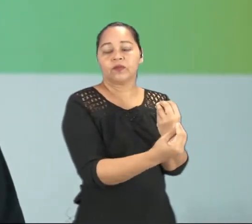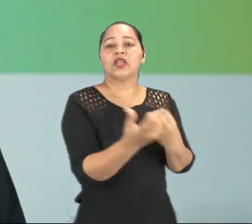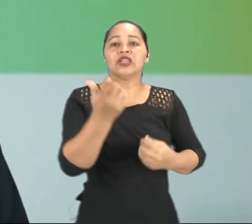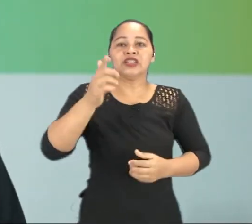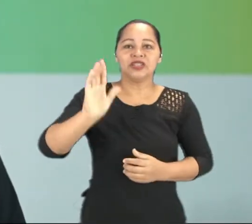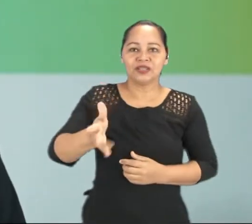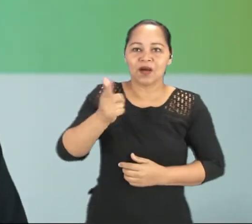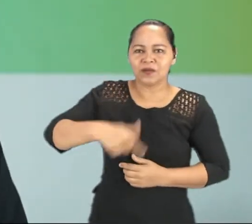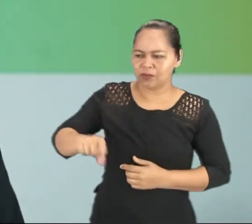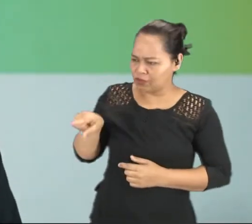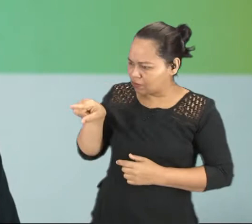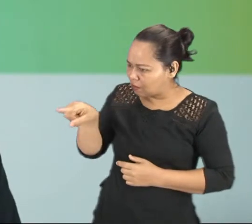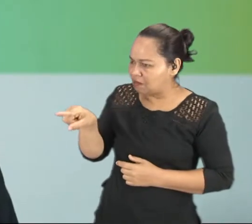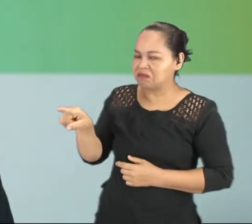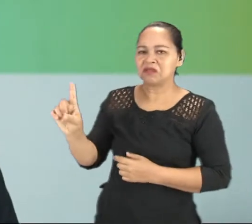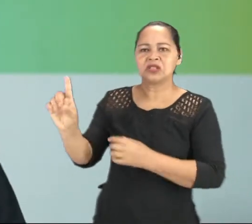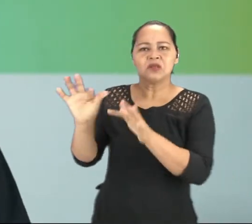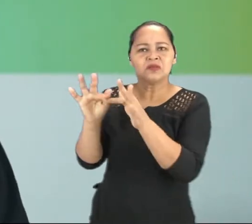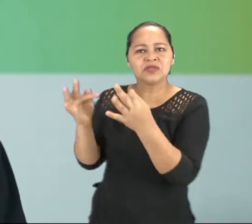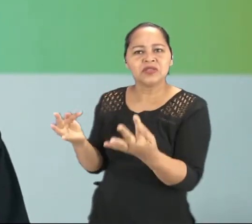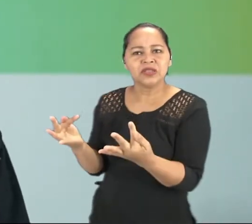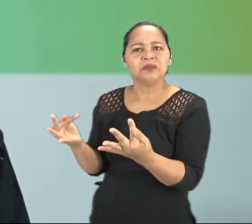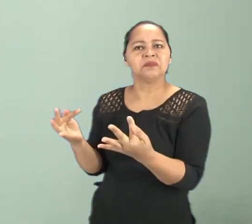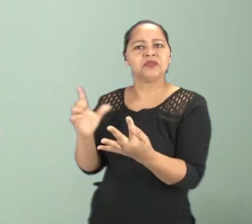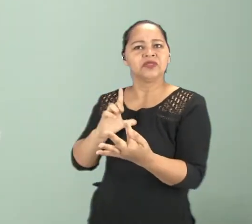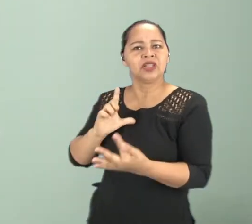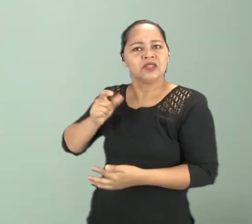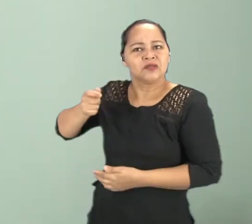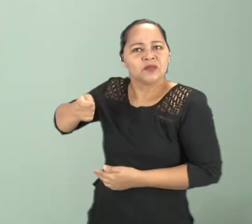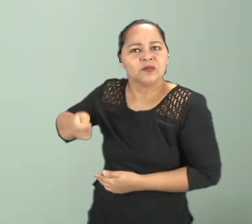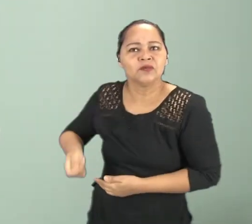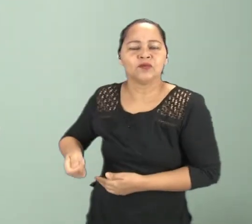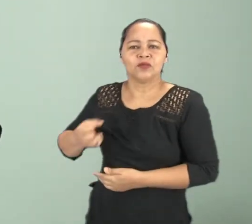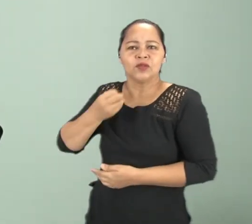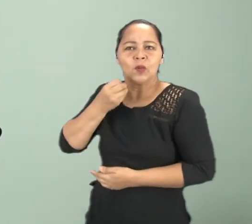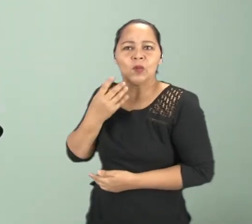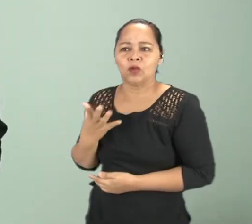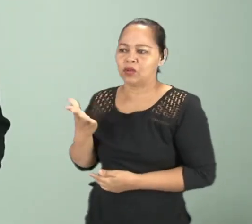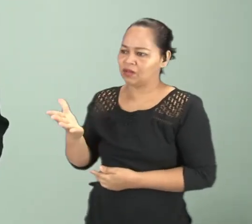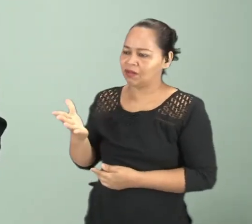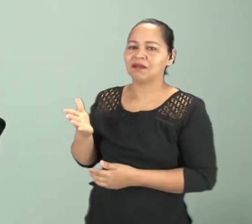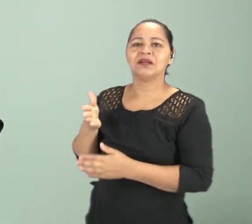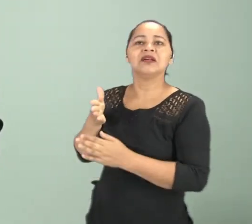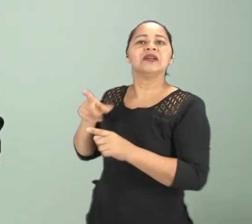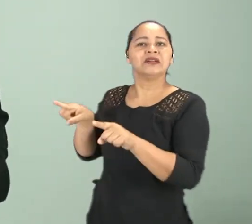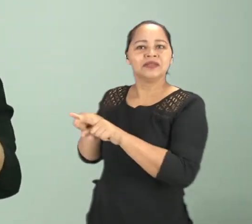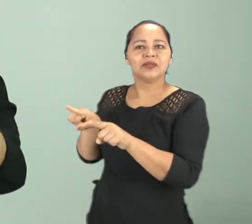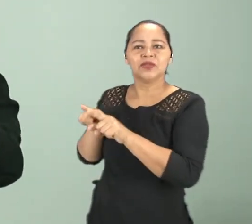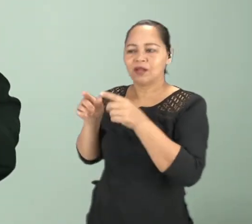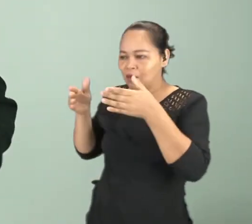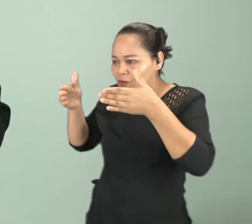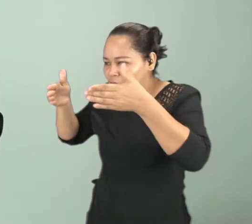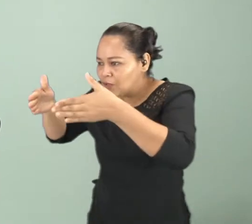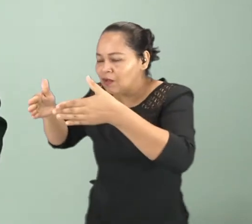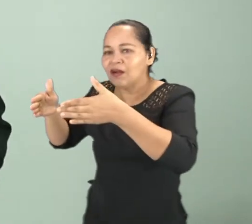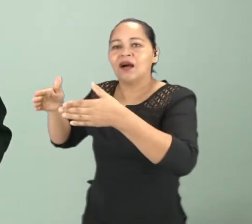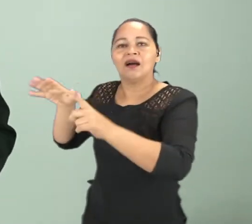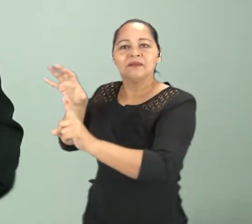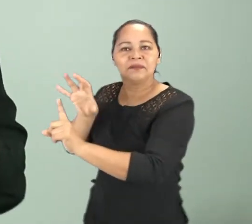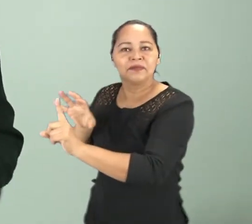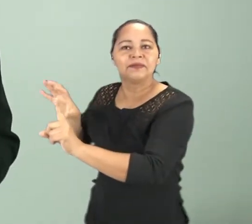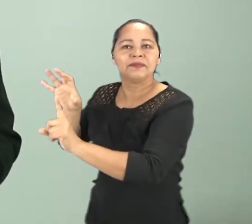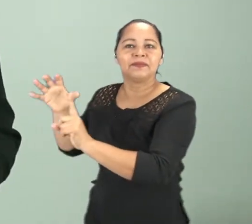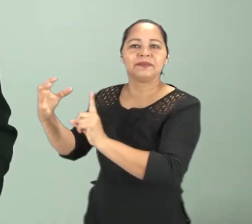tá bom? Essas pessoas são importantes também para a sociedade, apesar de delas às vezes